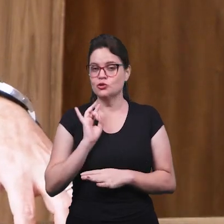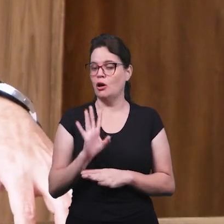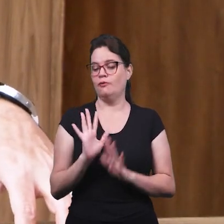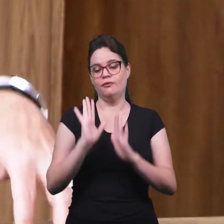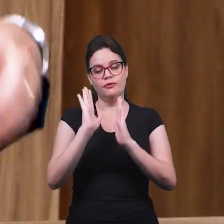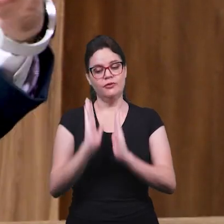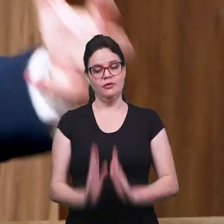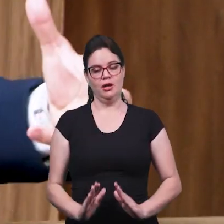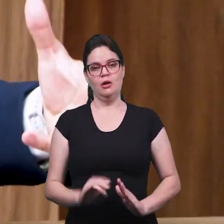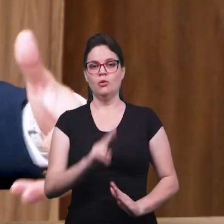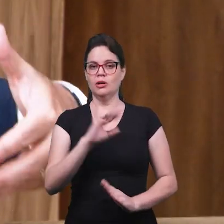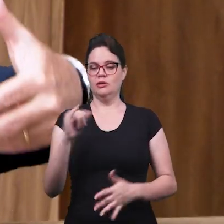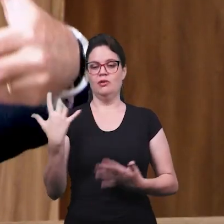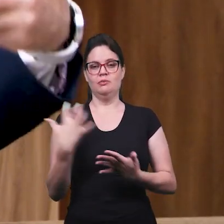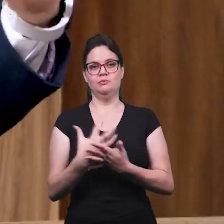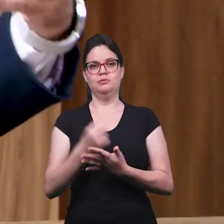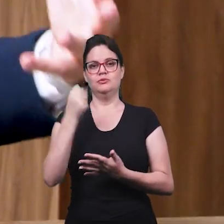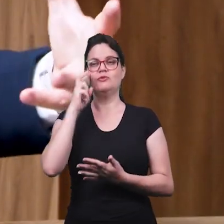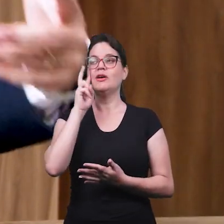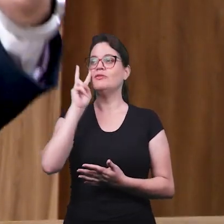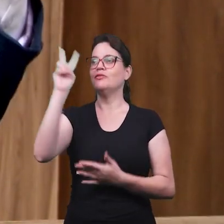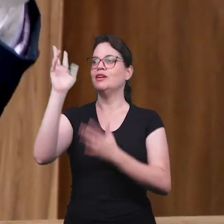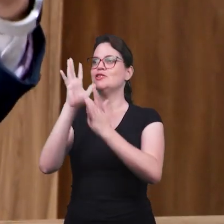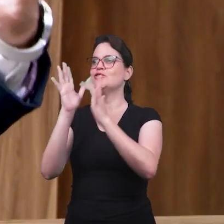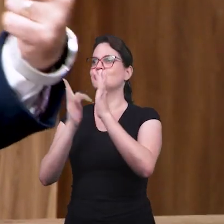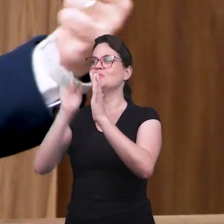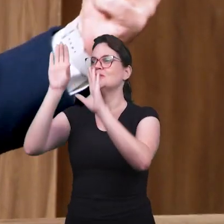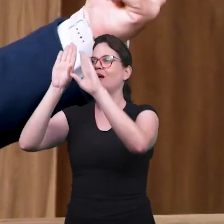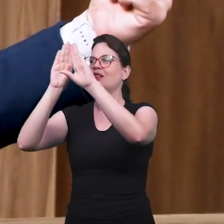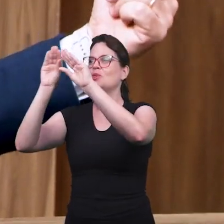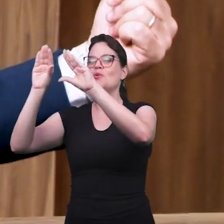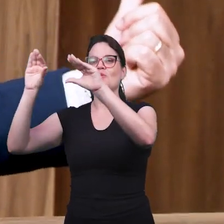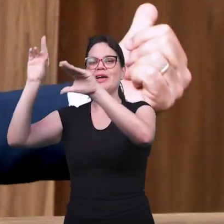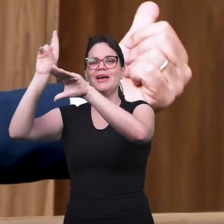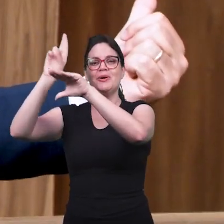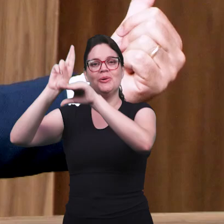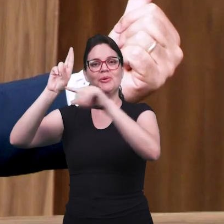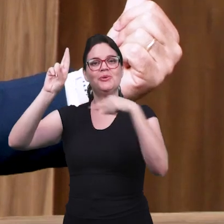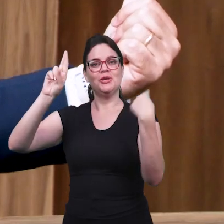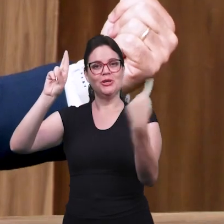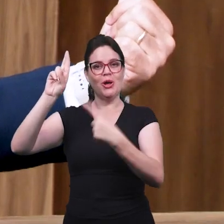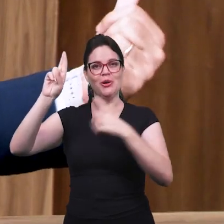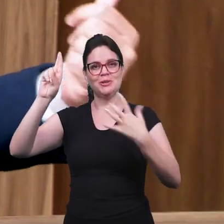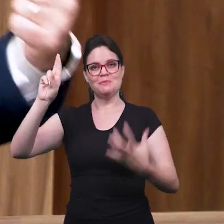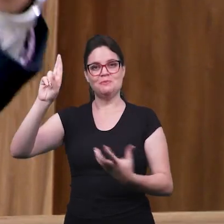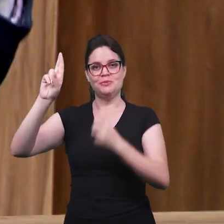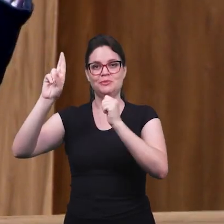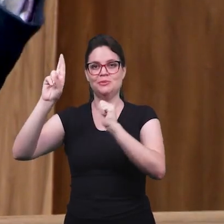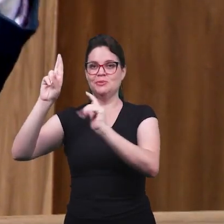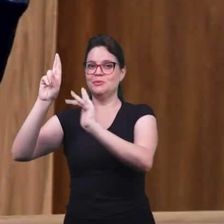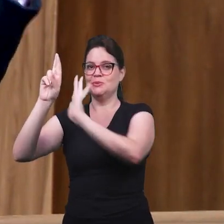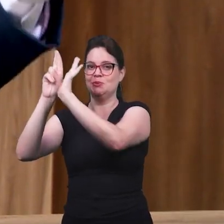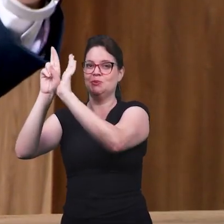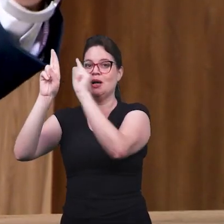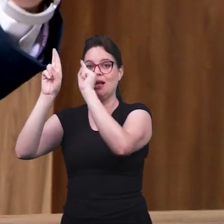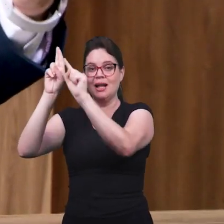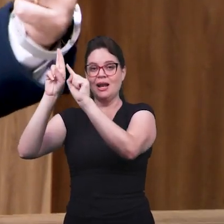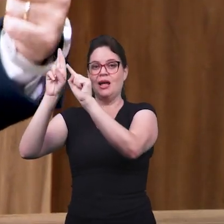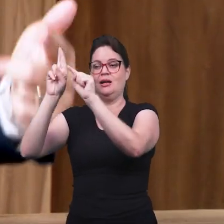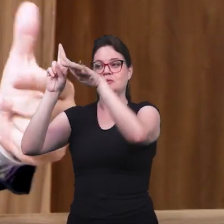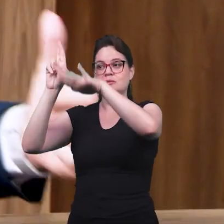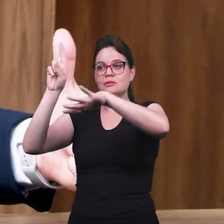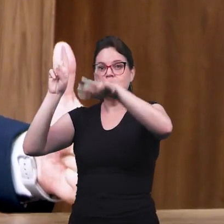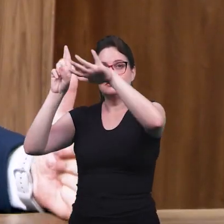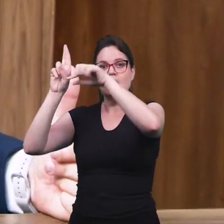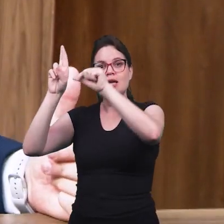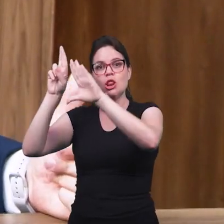é que vão vivenciar. Eles verão o Senhor, encontrarão o Senhor, porém, né? Mais Nas uma vez nuvens. reforçando, nas nuvens, nos ares,